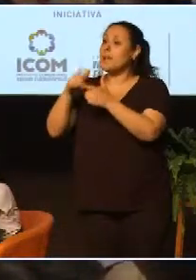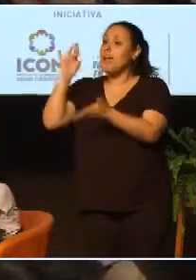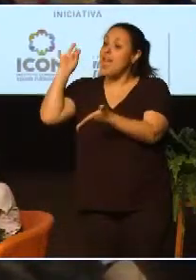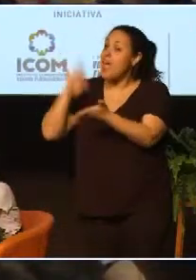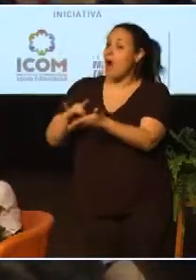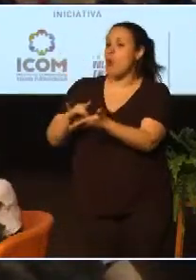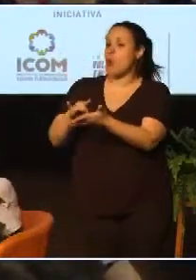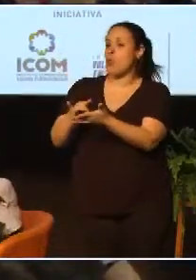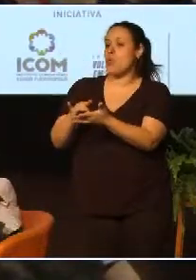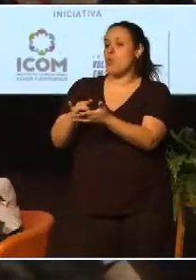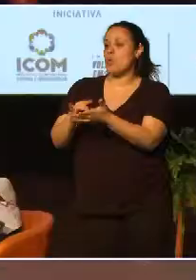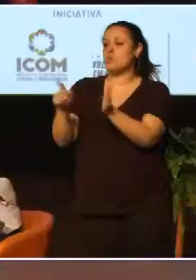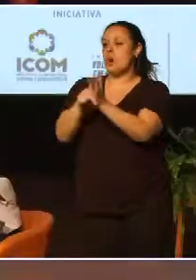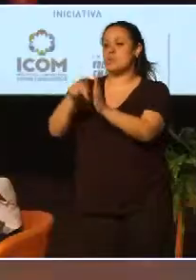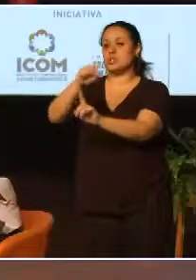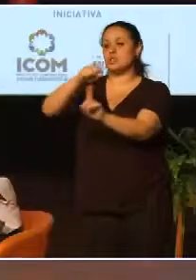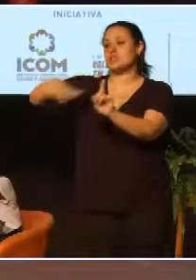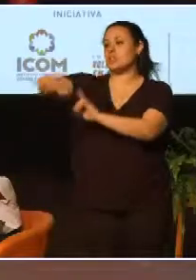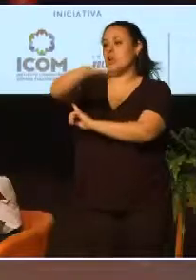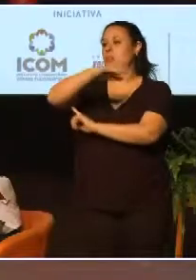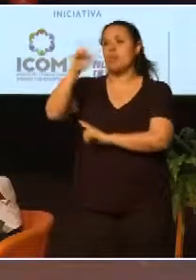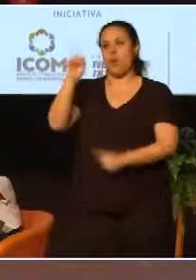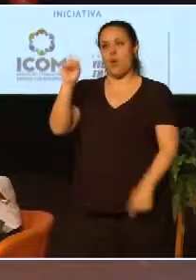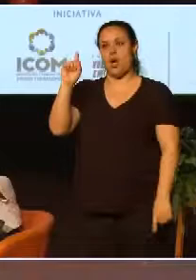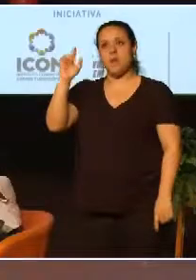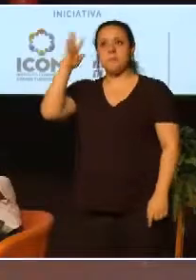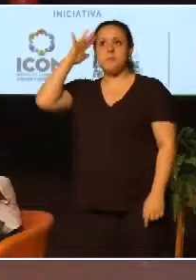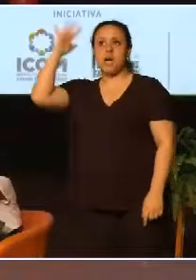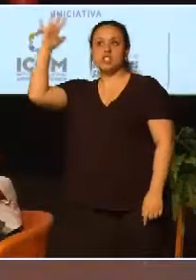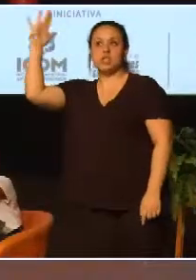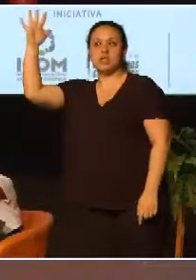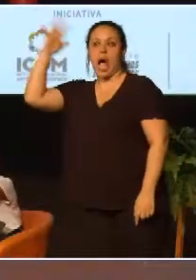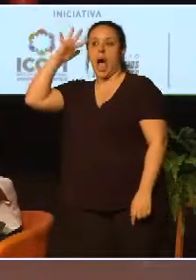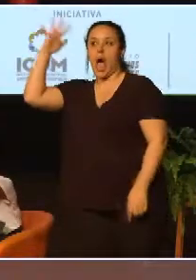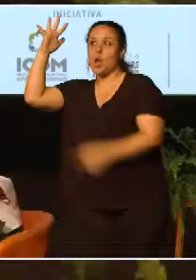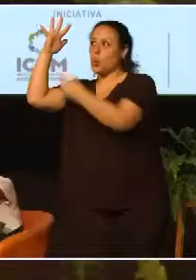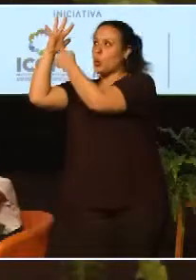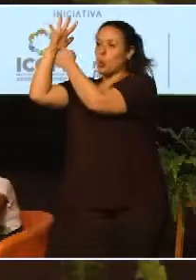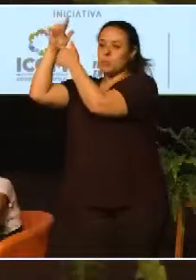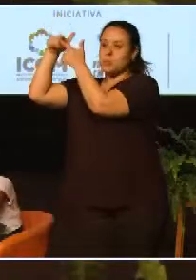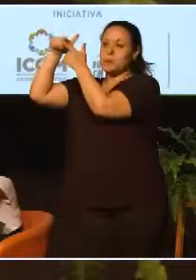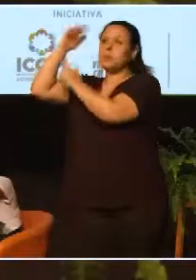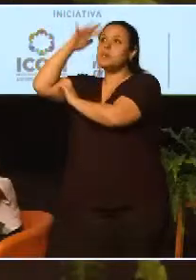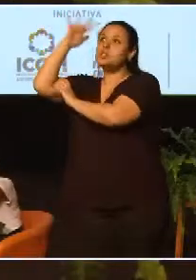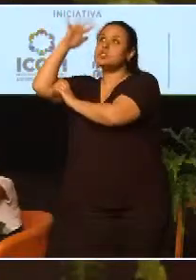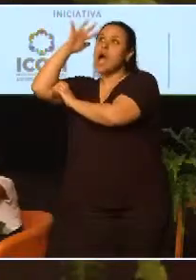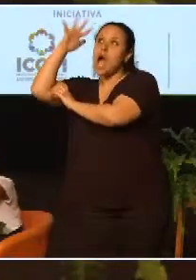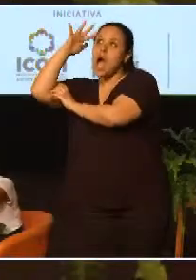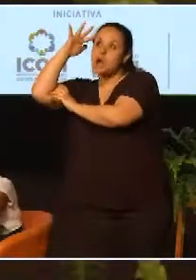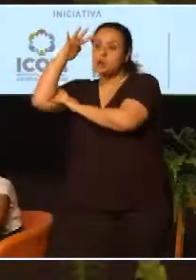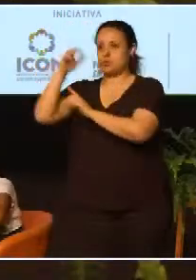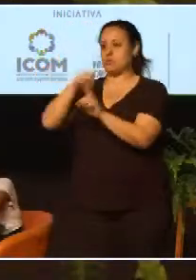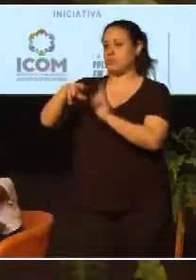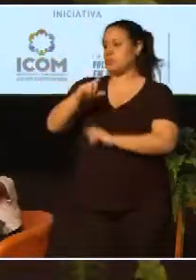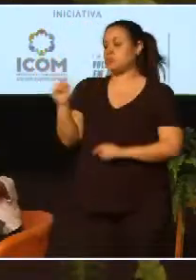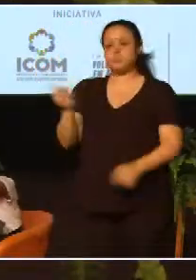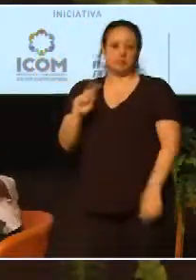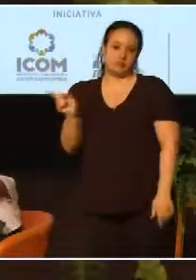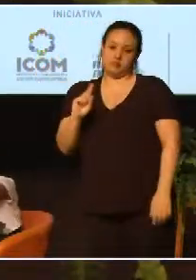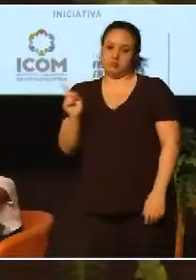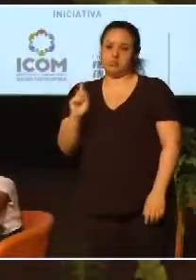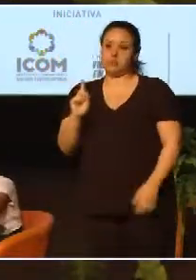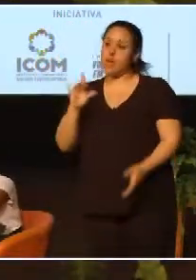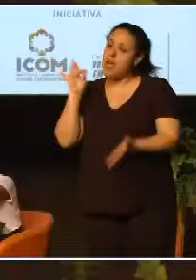imaginários da sociedade. Eu acho que virou moda, como você falou, a questão do propósito. Todas as empresas hoje querem falar